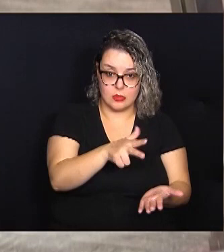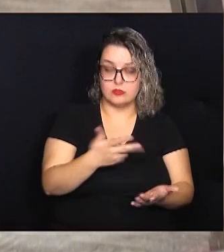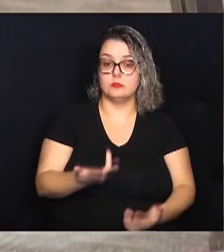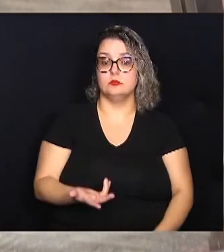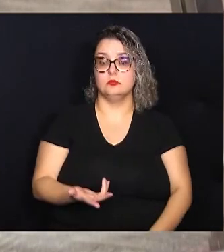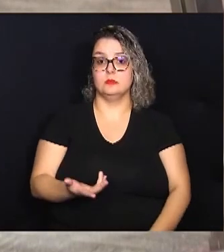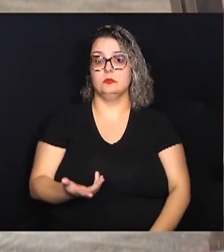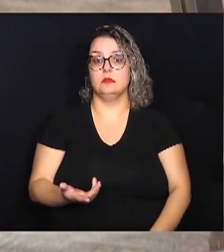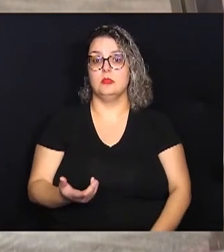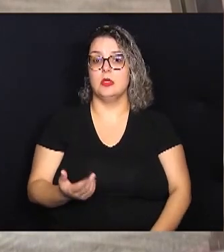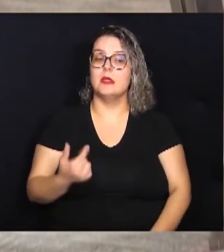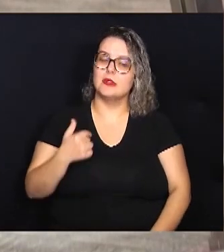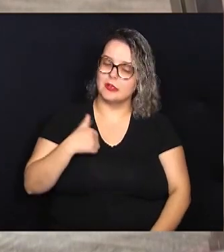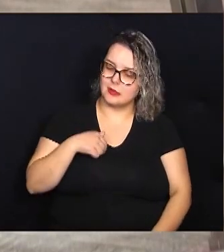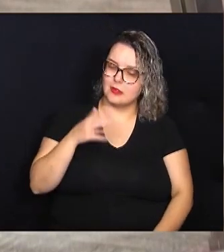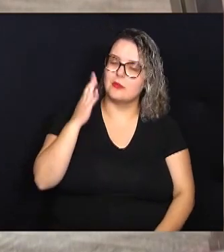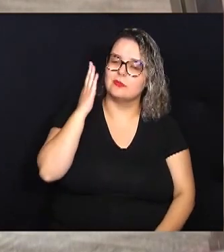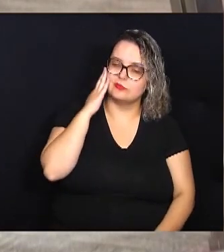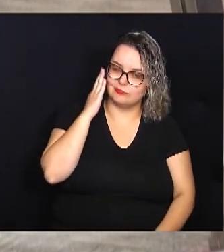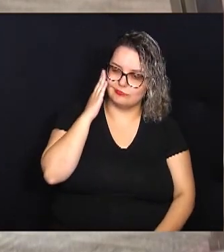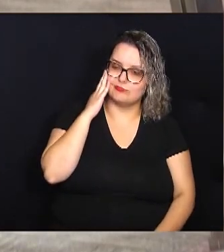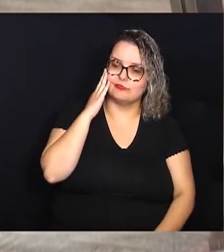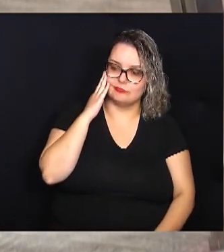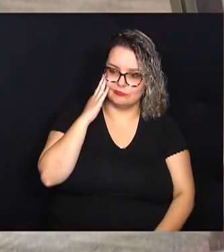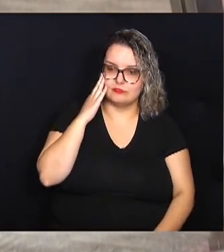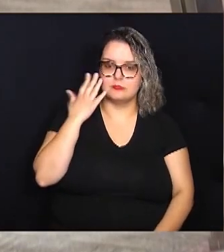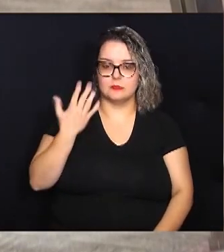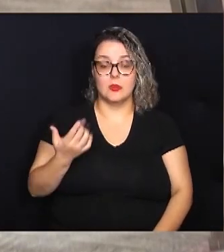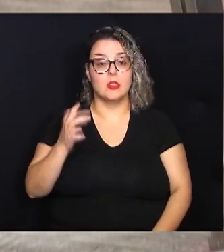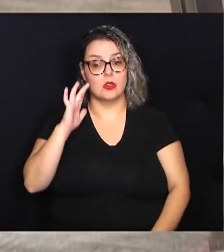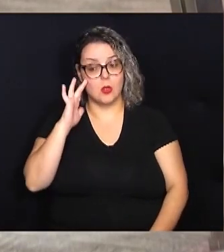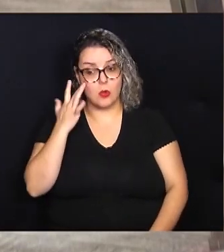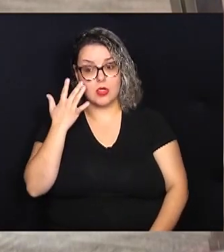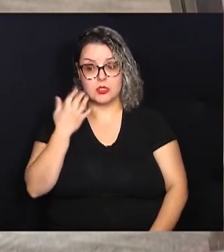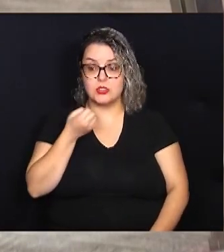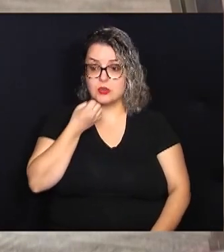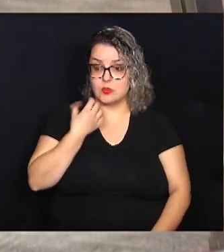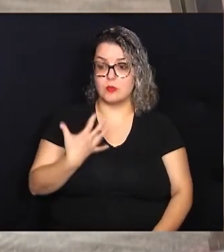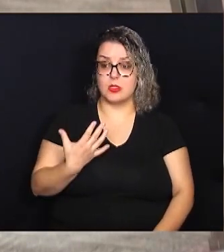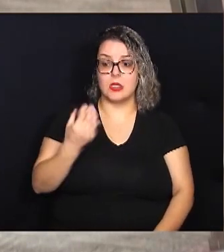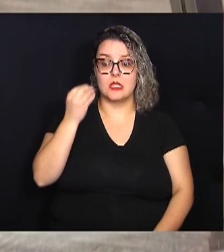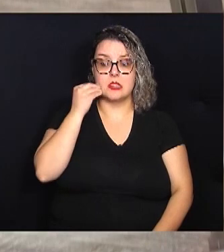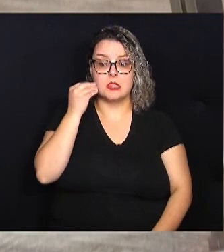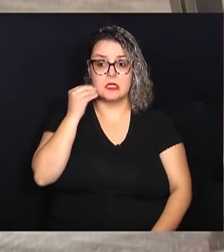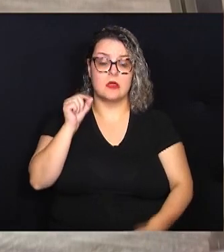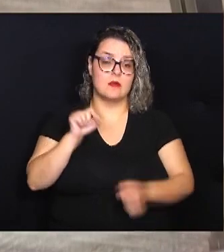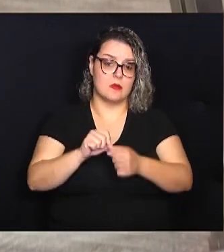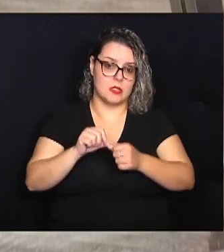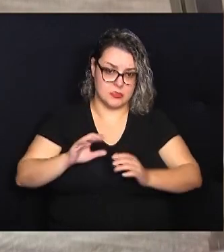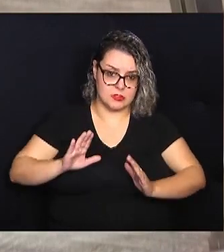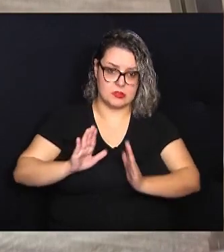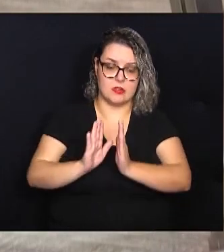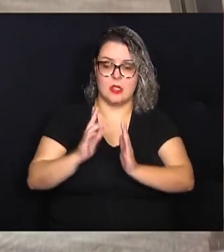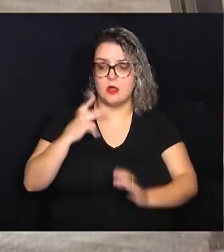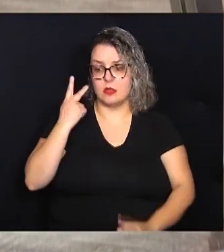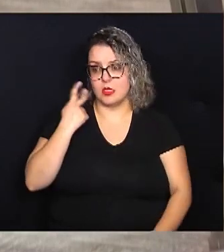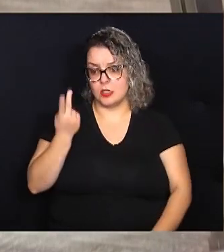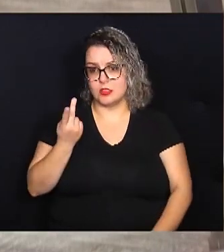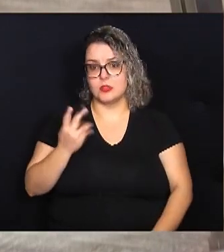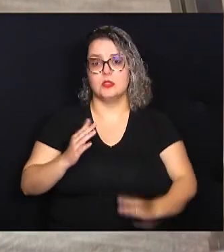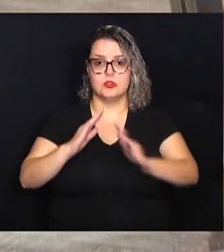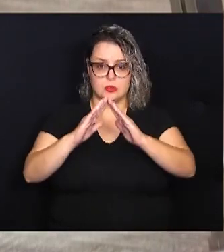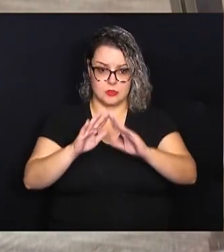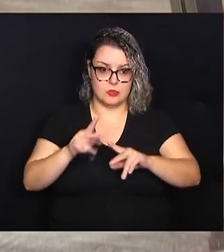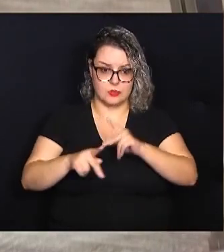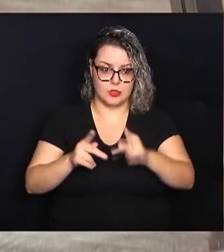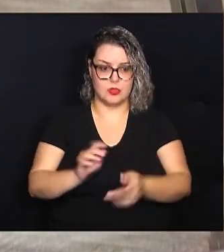me familiarizo demais. Então, eu achei por bem tentar fazer essa frente parlamentar sobre as moradias